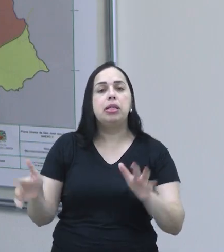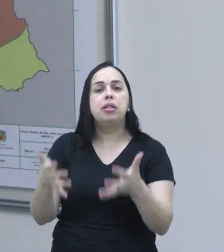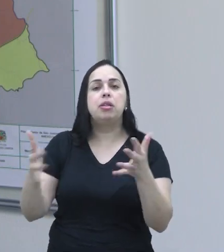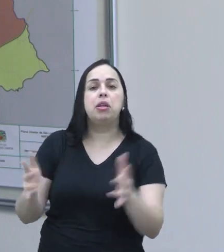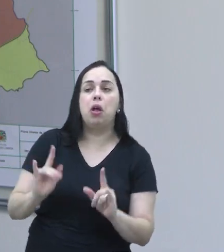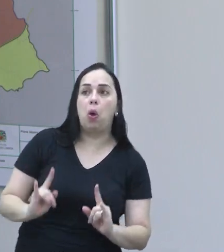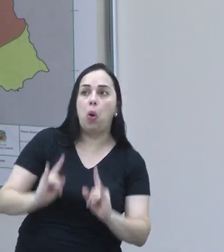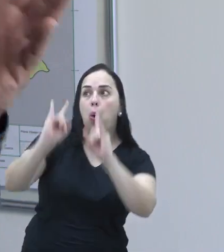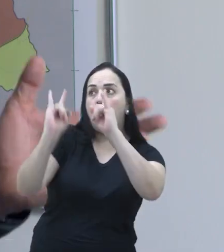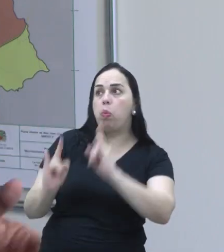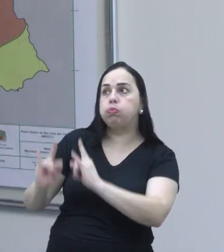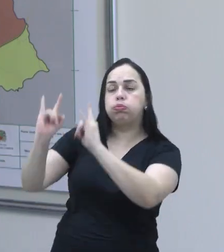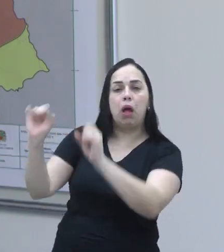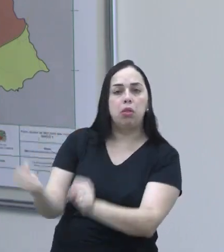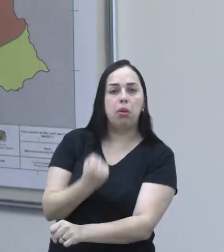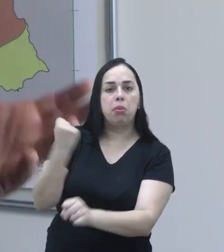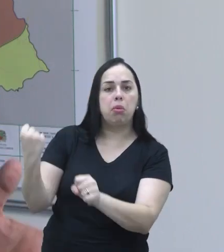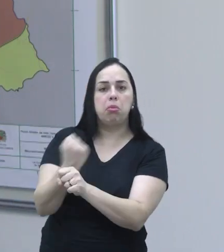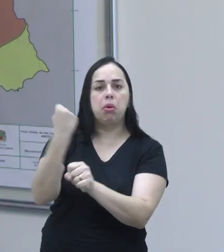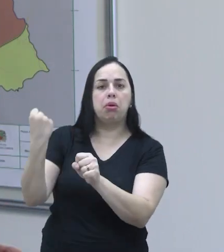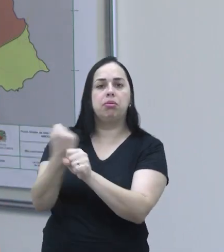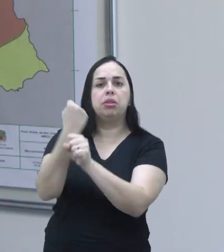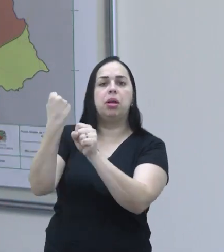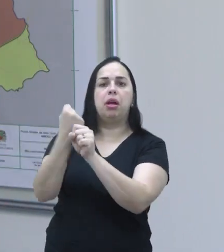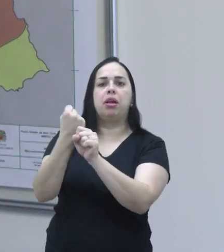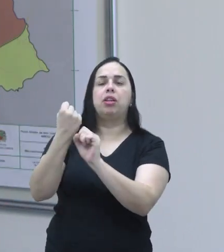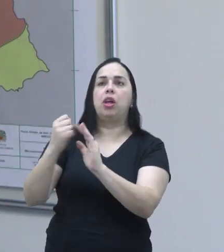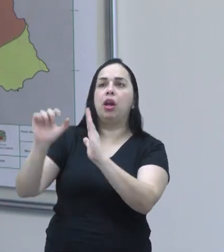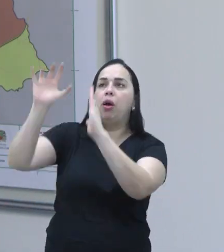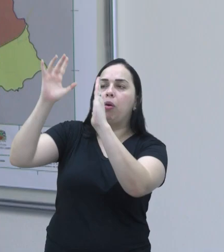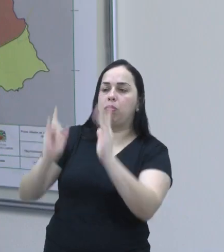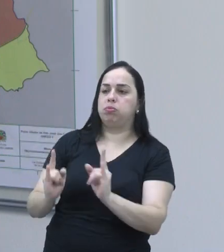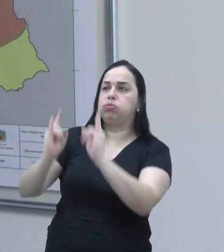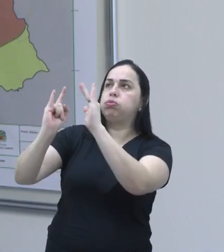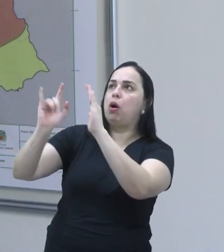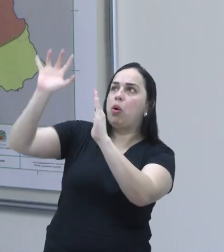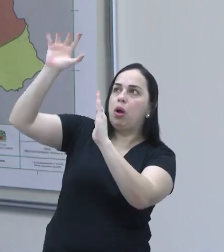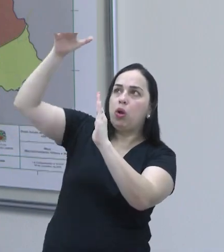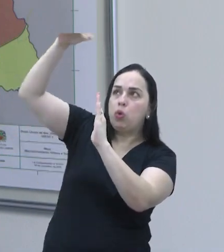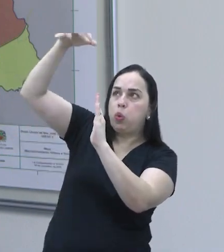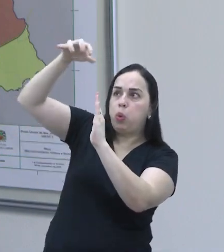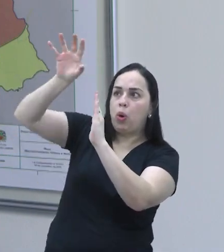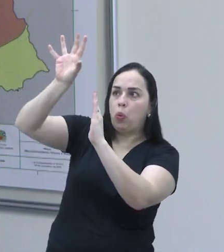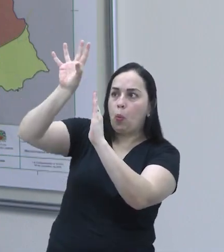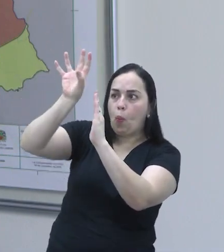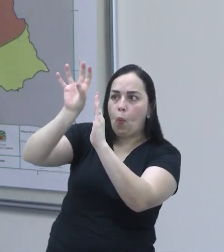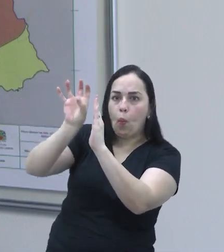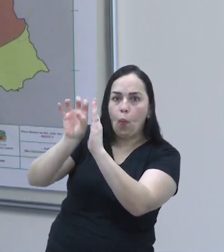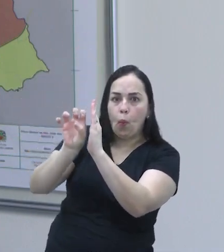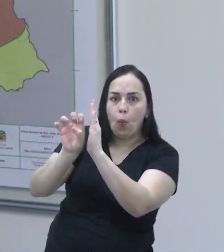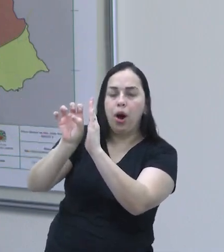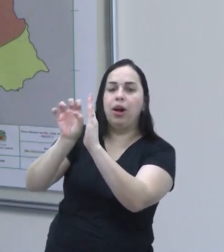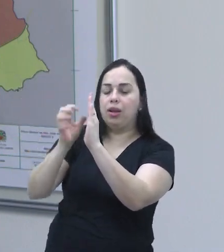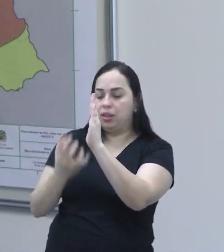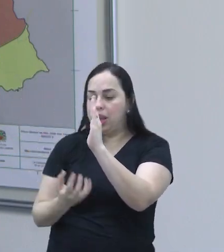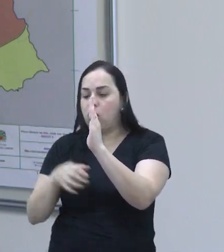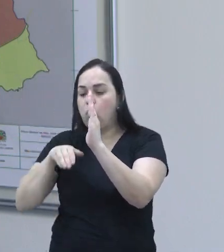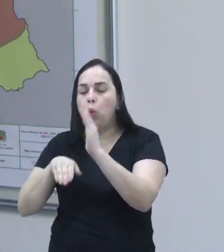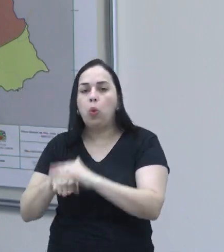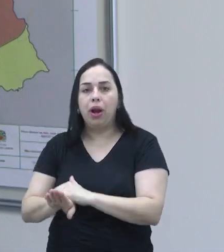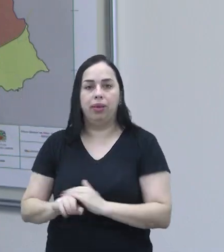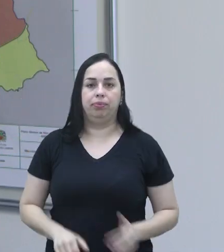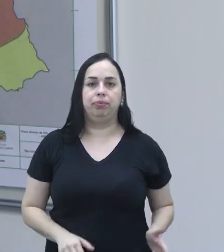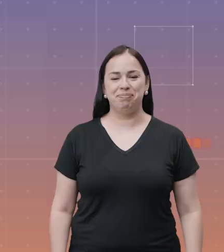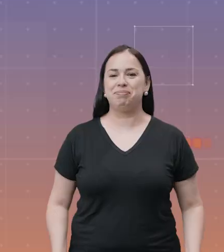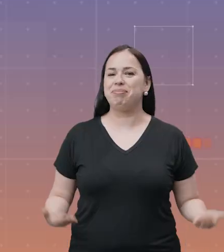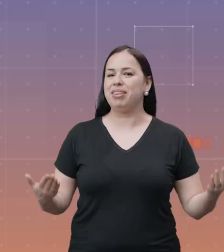incentiva que surjam prédios e edificações na cidade que captem água da chuva, que tenham dispositivos de economia